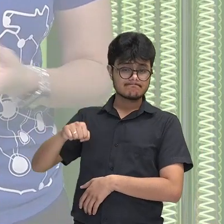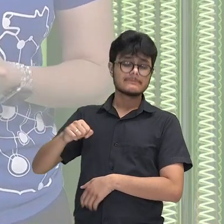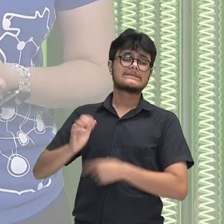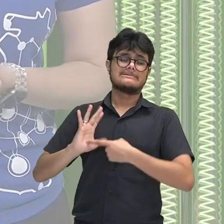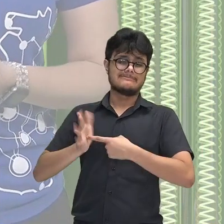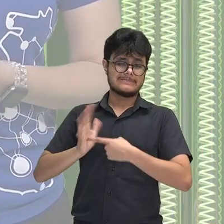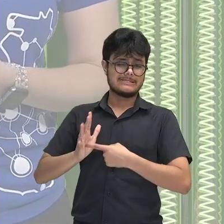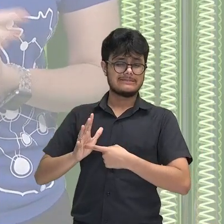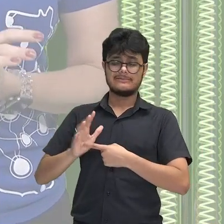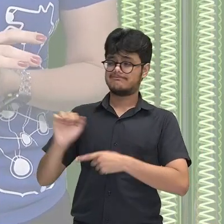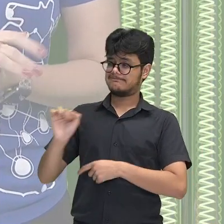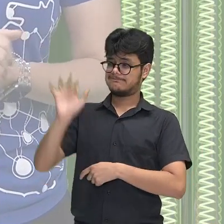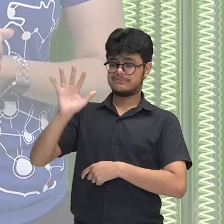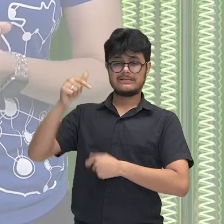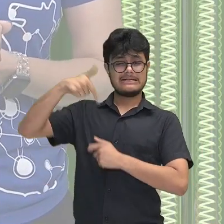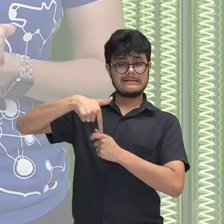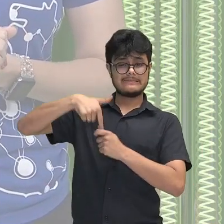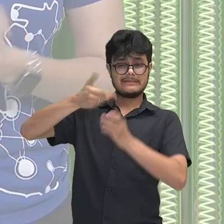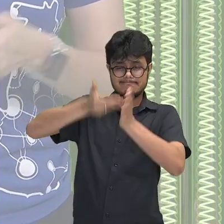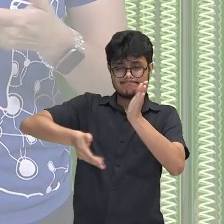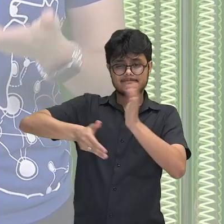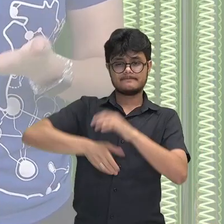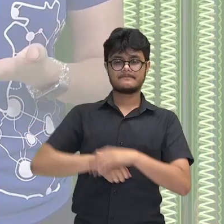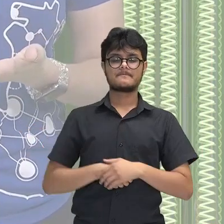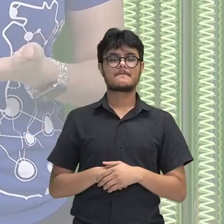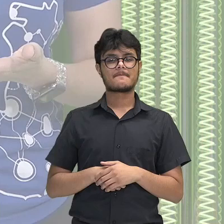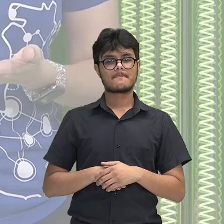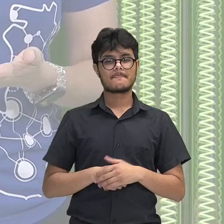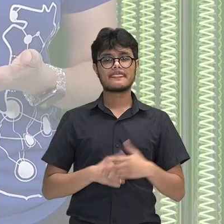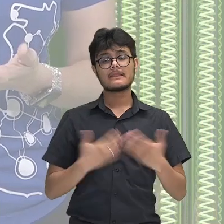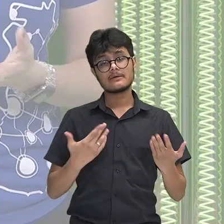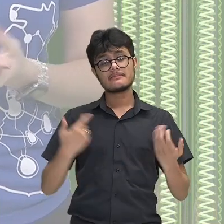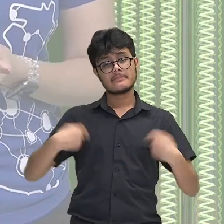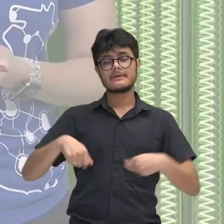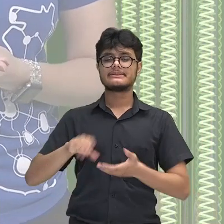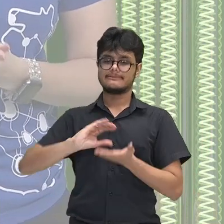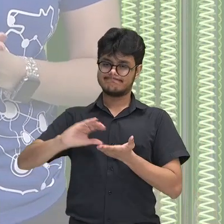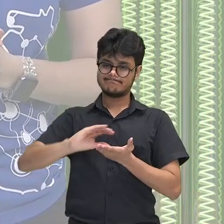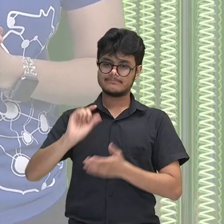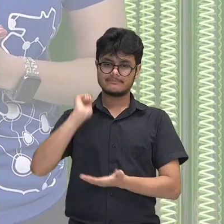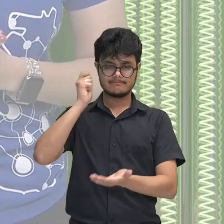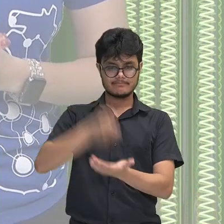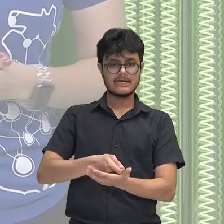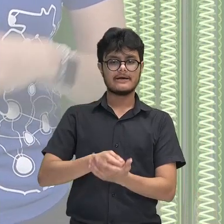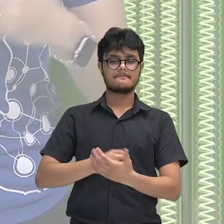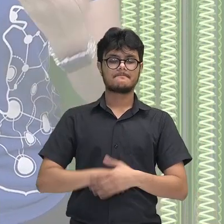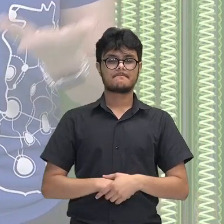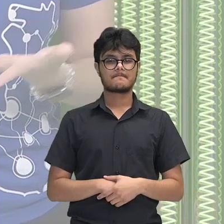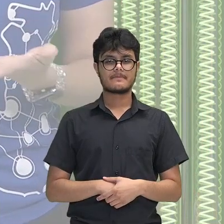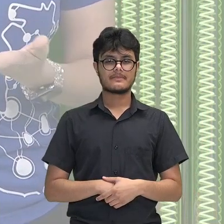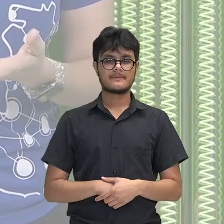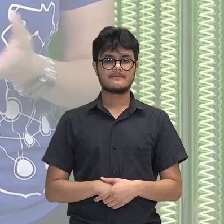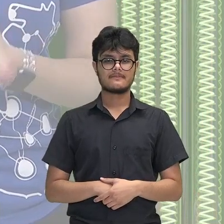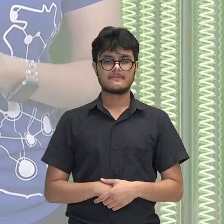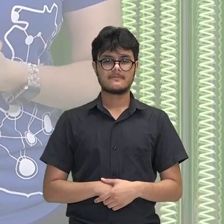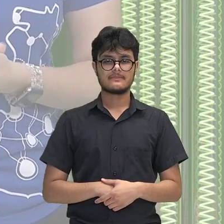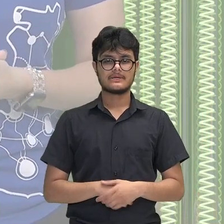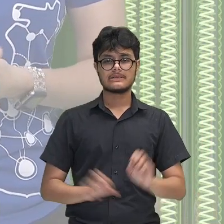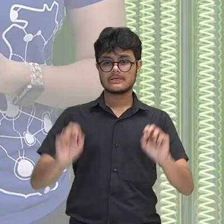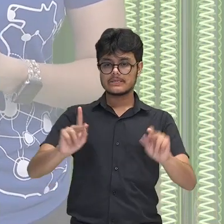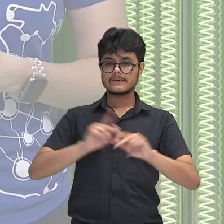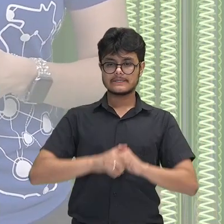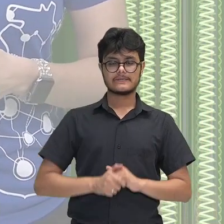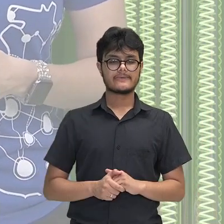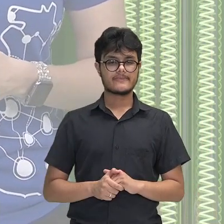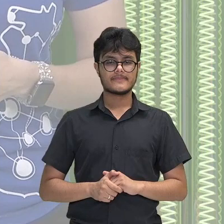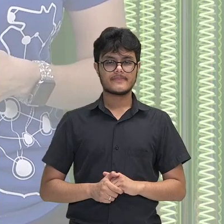vai gastar mais gasolina e aí você vai ter mais gastos com esse carro 3.0, certo?